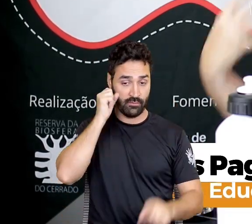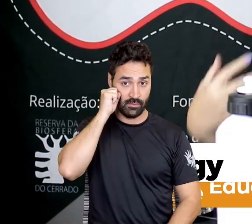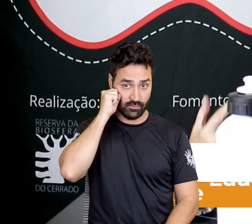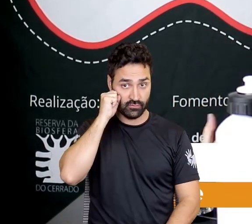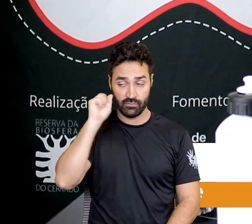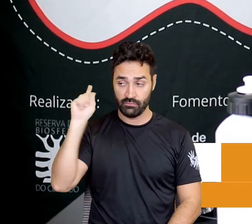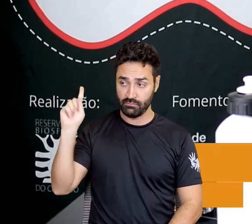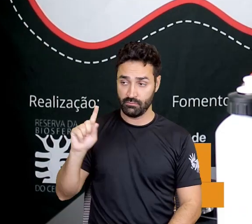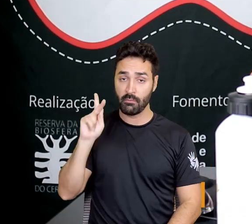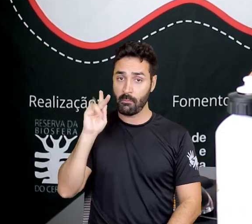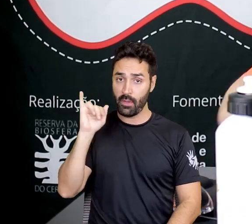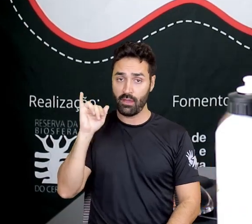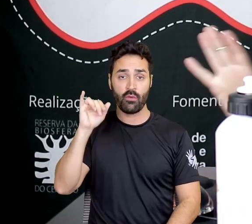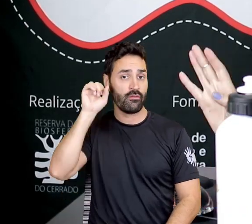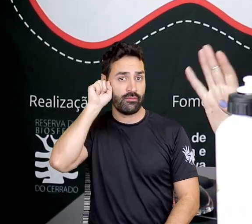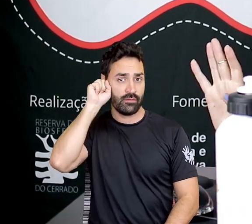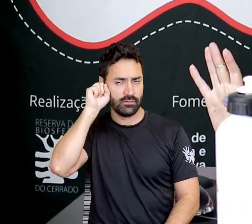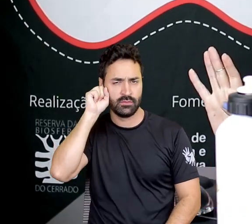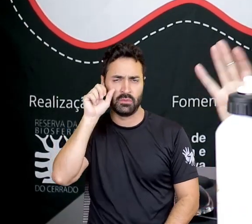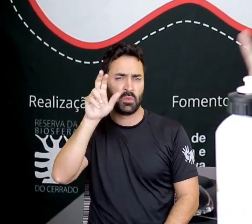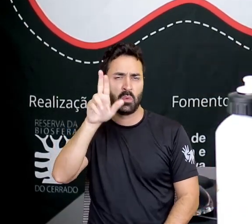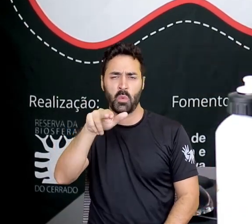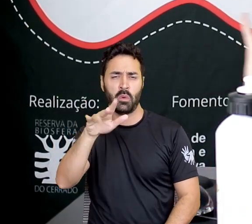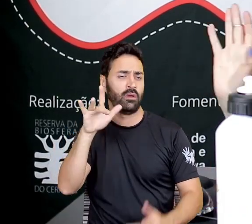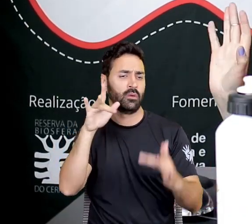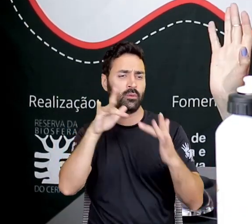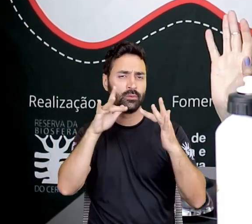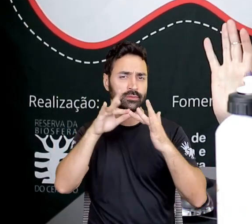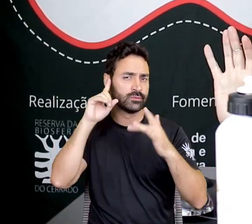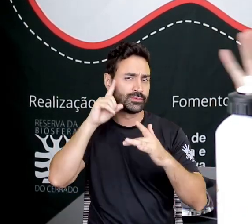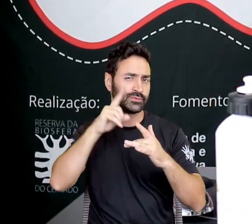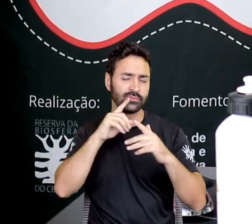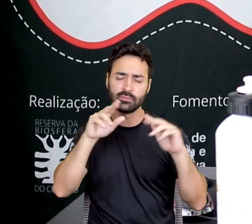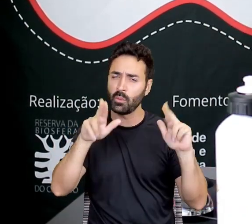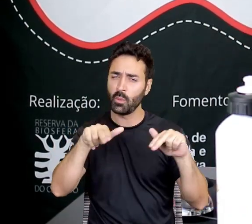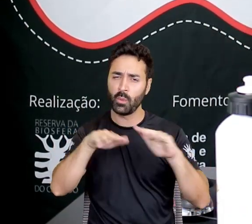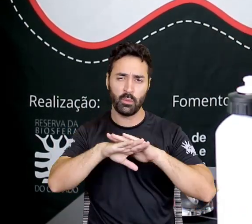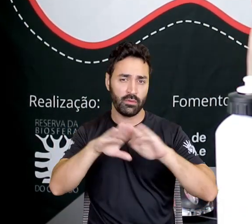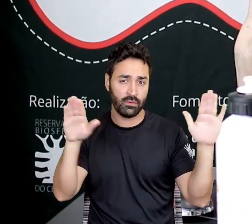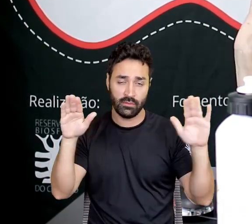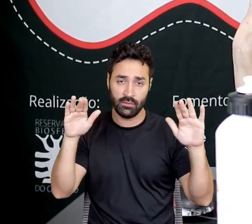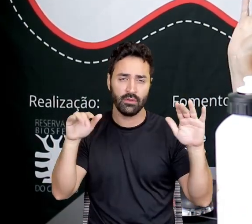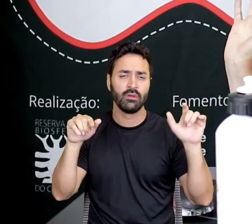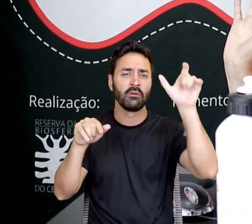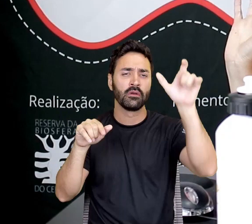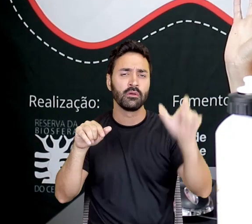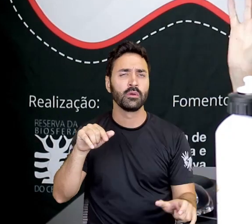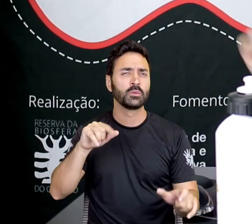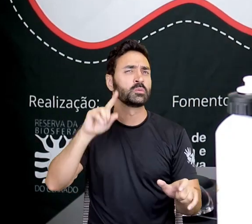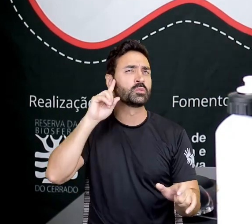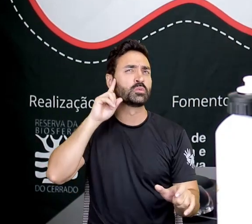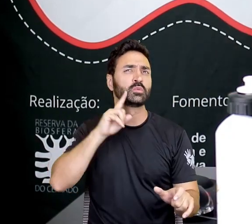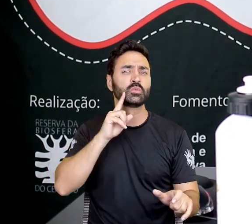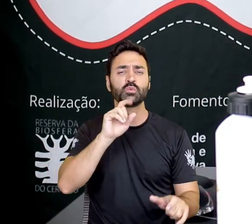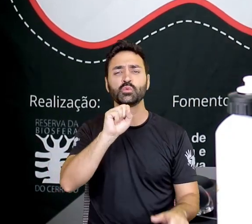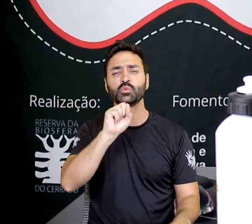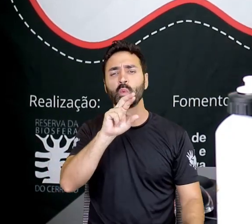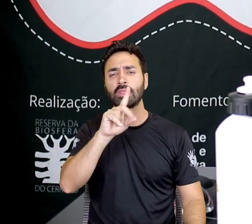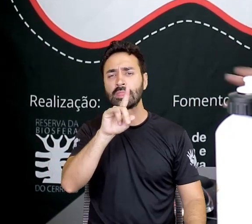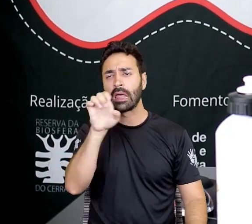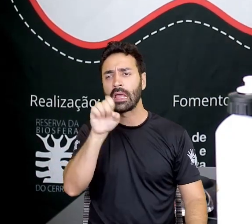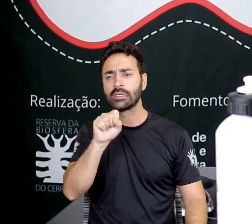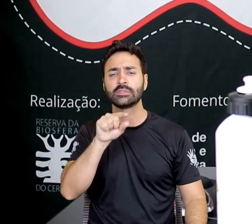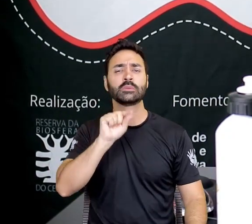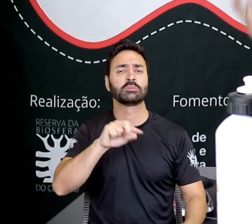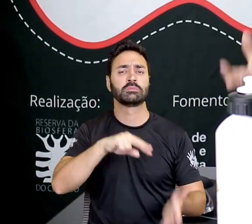pai ouvinte, nunca teve contato com surdo na vida, nem sabe o que é surdez.